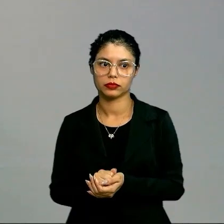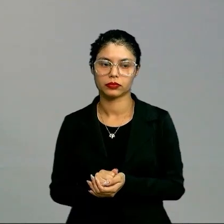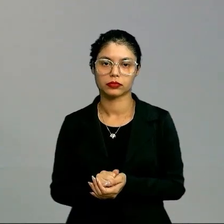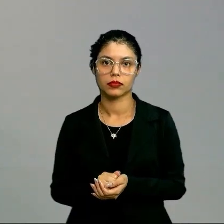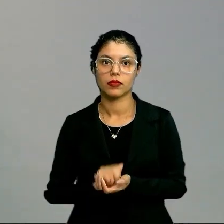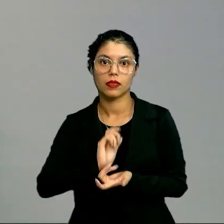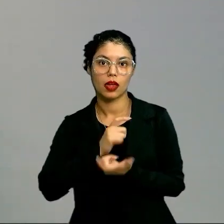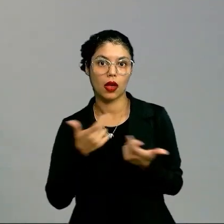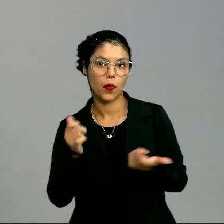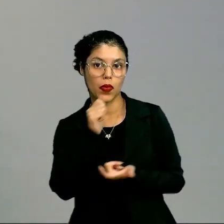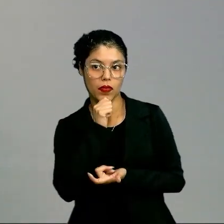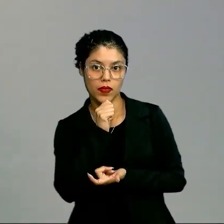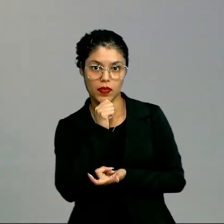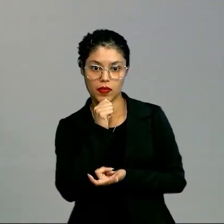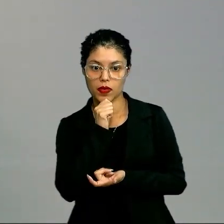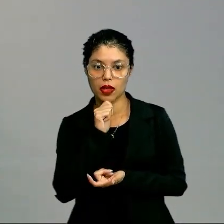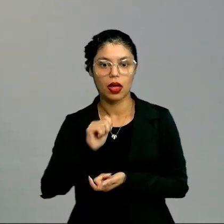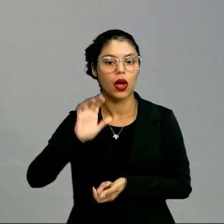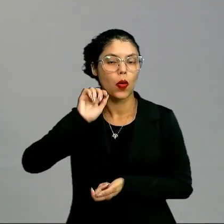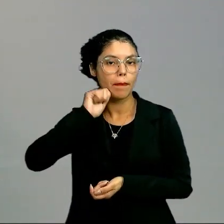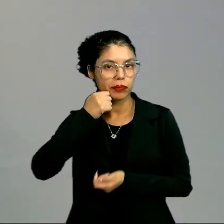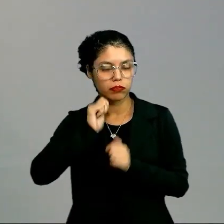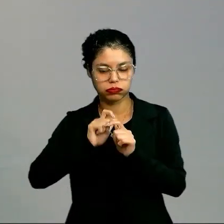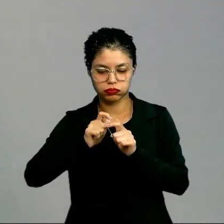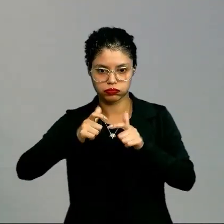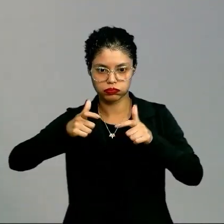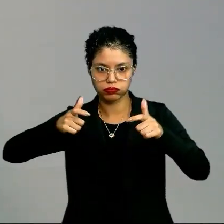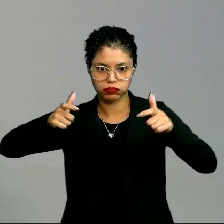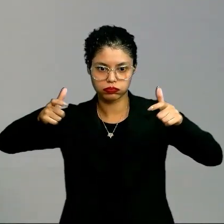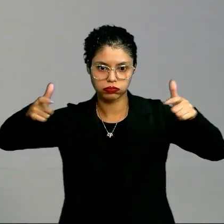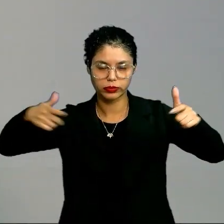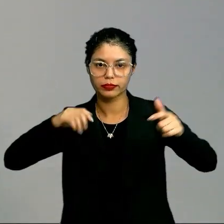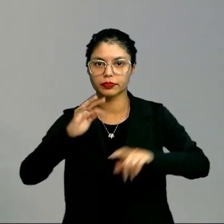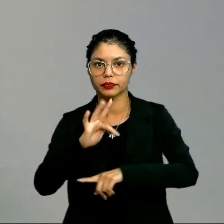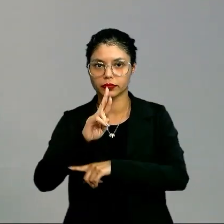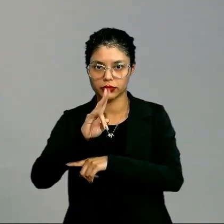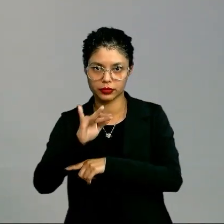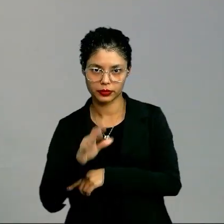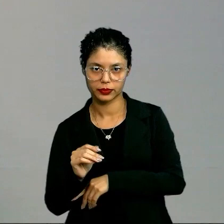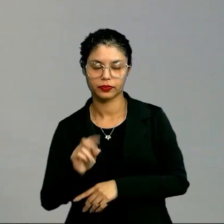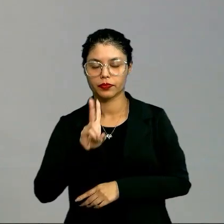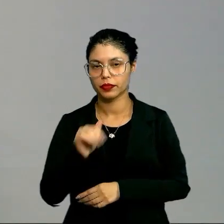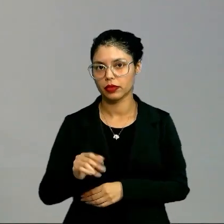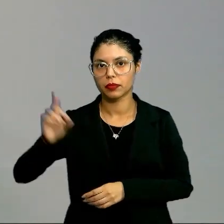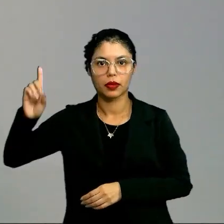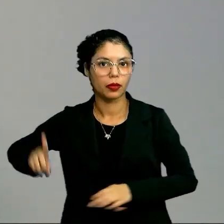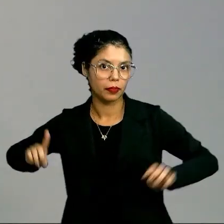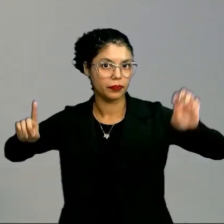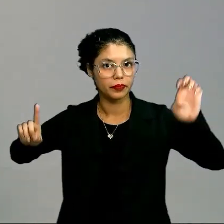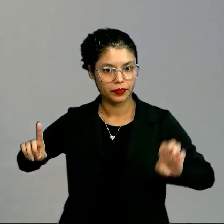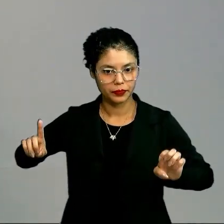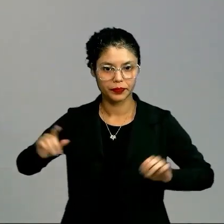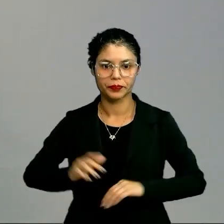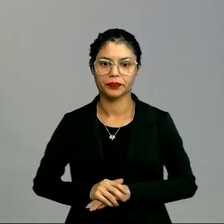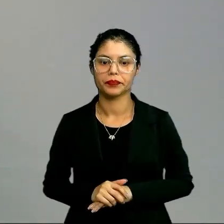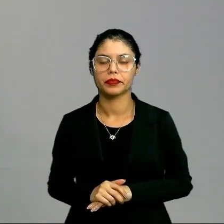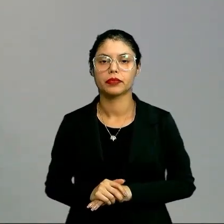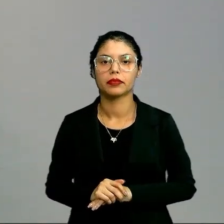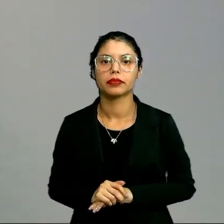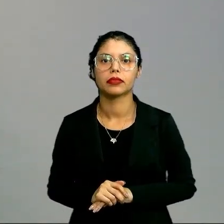pão cresça de maneira mais rápida. Então, um catalisador, ele não vai deslocar o equilíbrio nem para a direita e nem para a